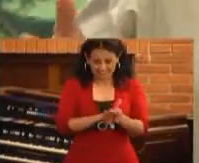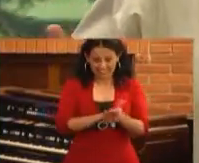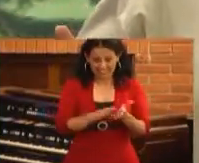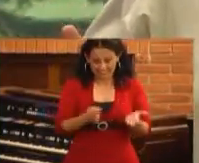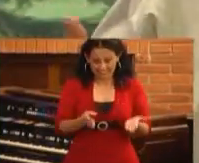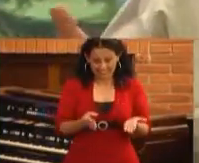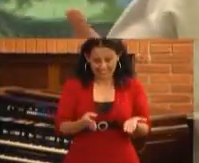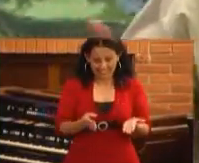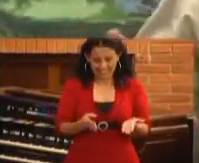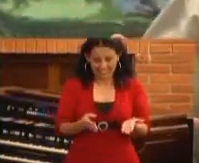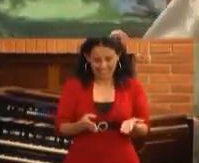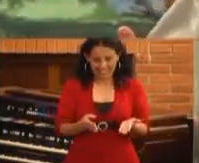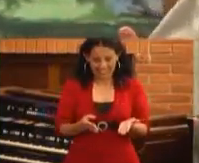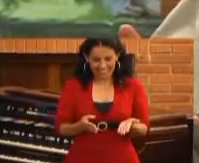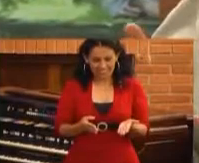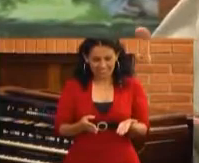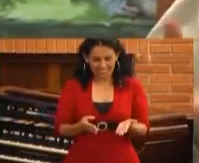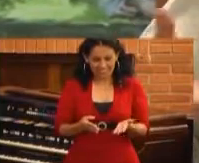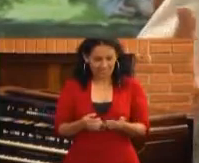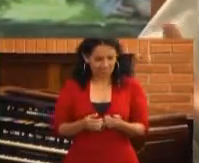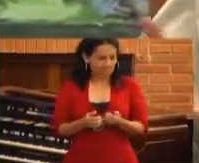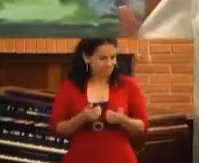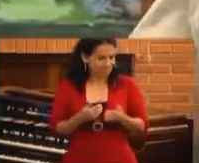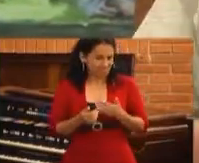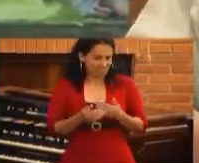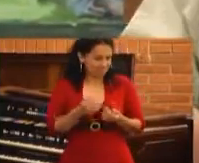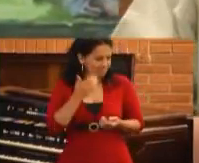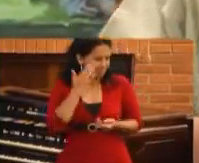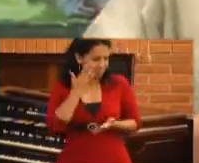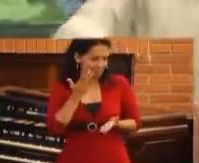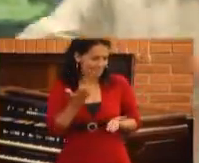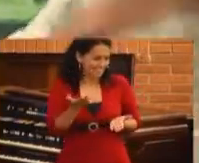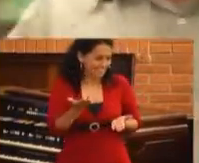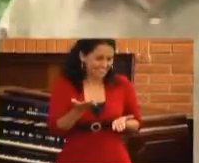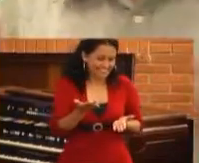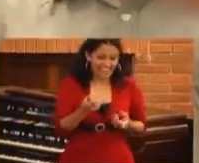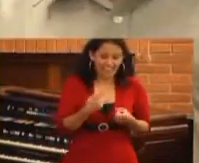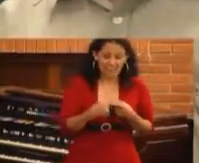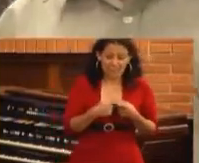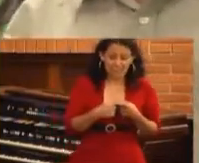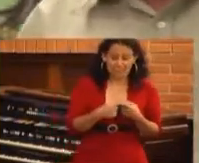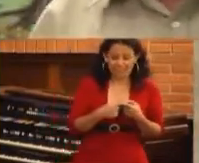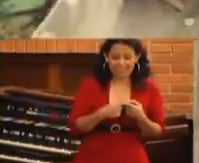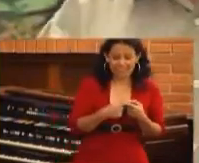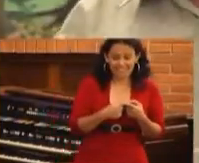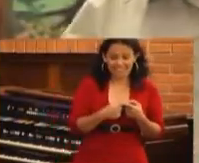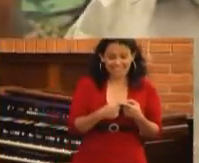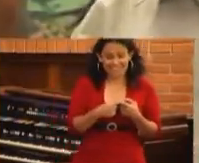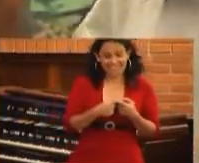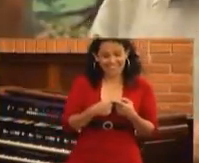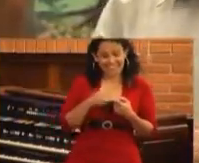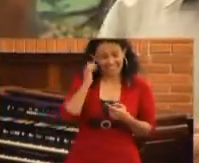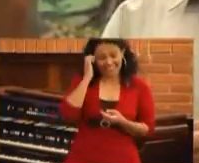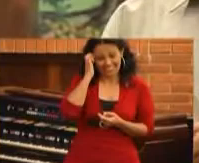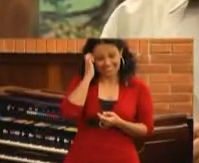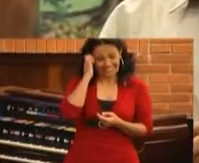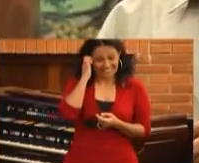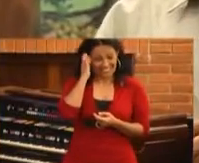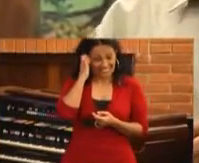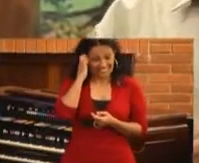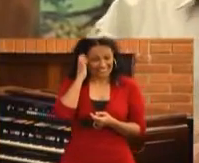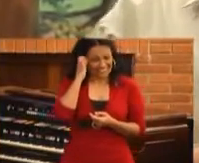sei lá se é sapiens, homo sapiens, porque nem sei se ele é tão sapiens assim.